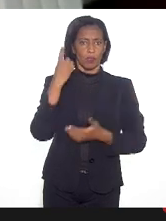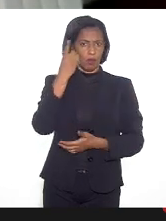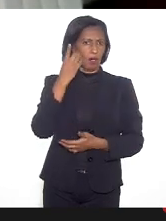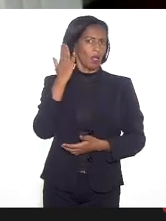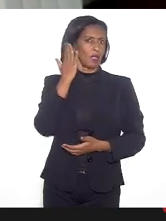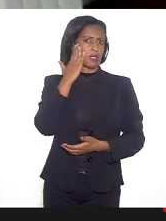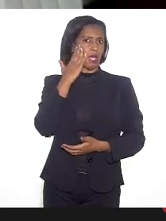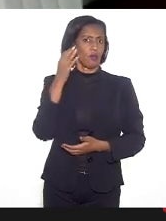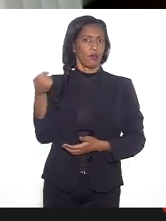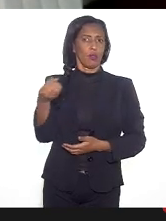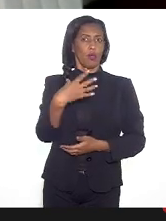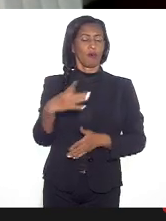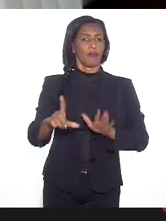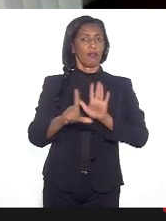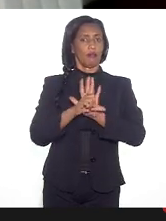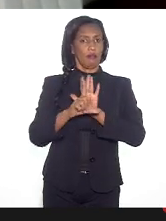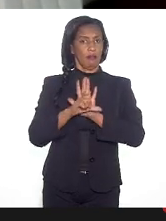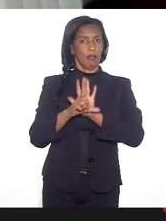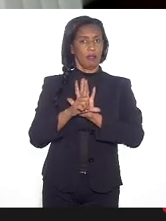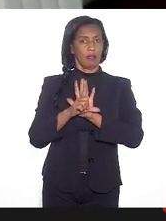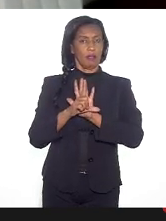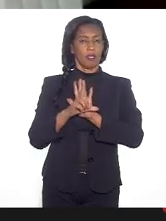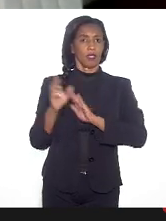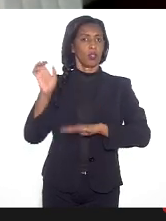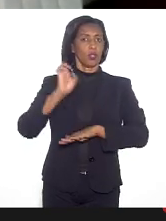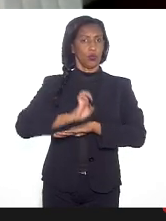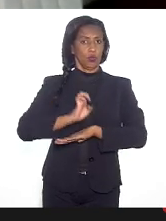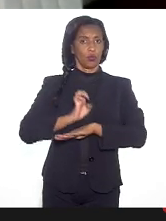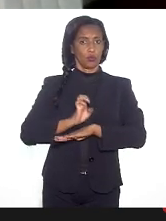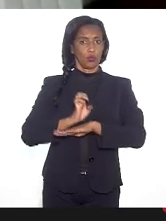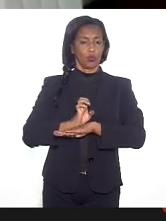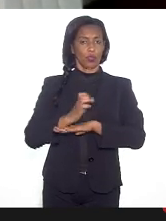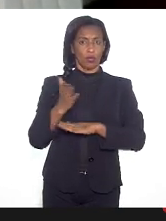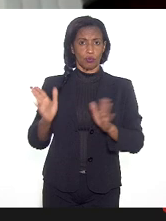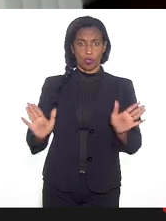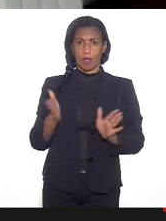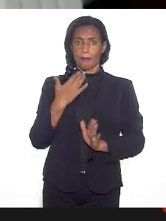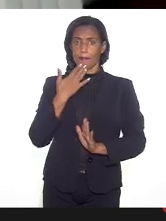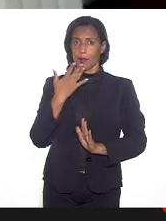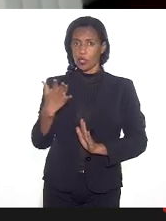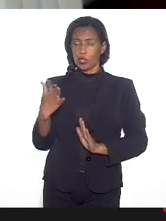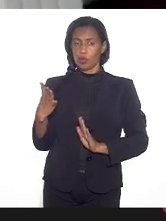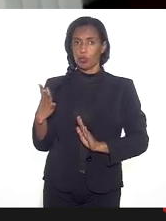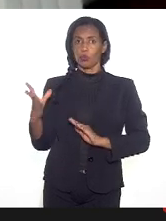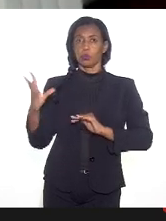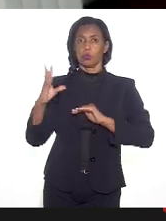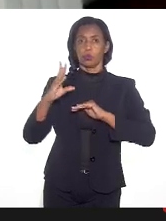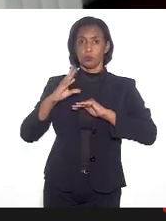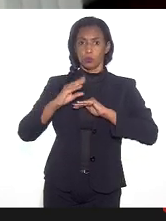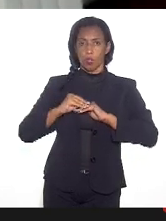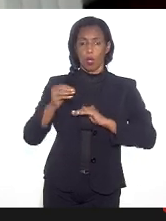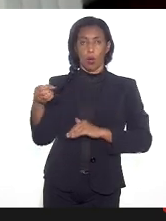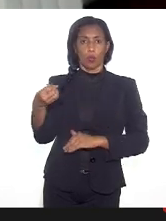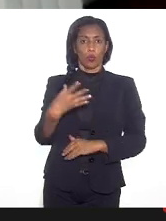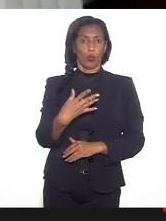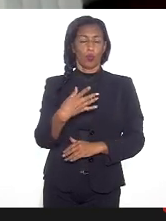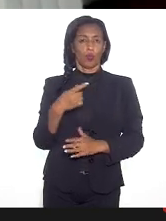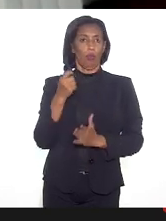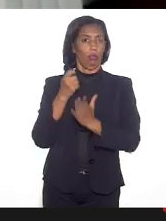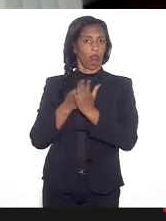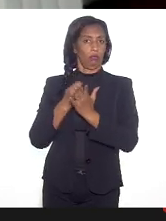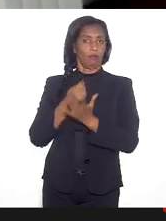uma nova lei e o Estado já pediu adesão ao novo regime de recuperação fiscal,